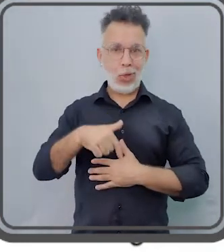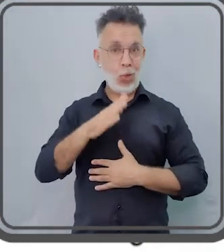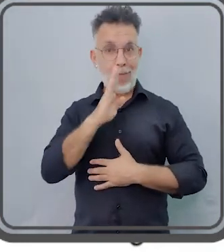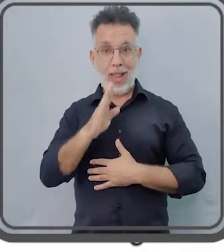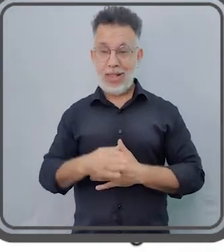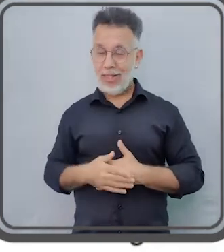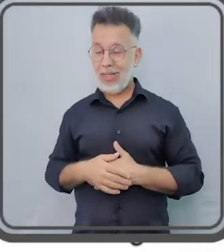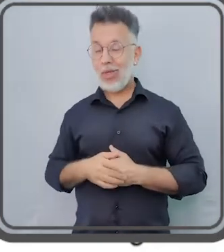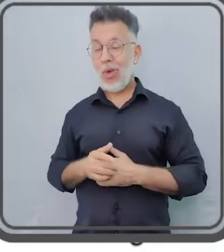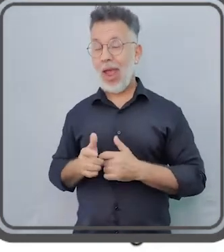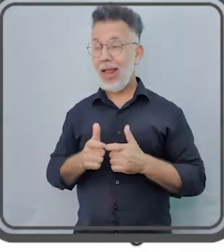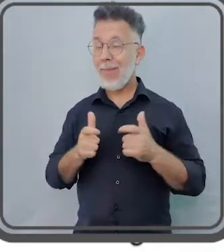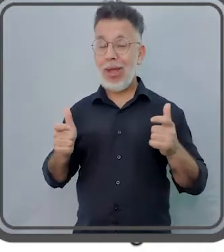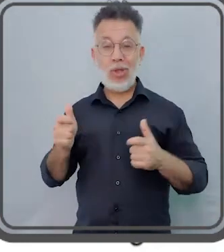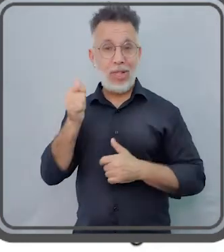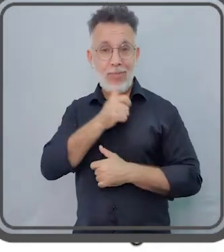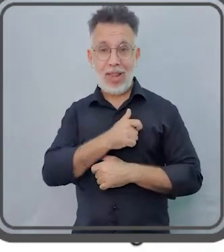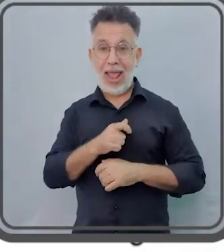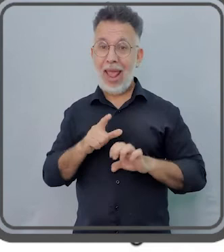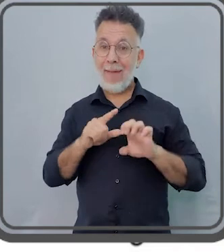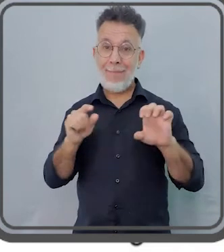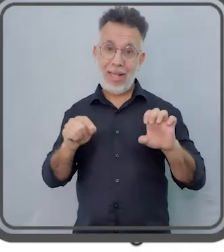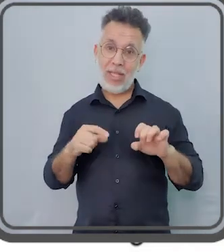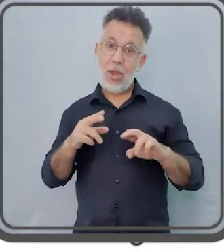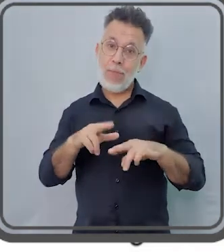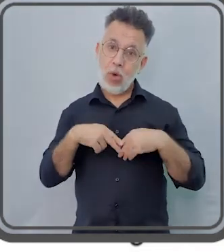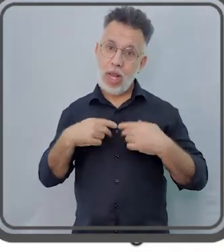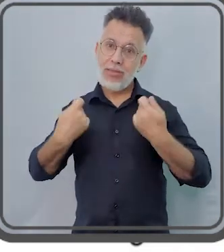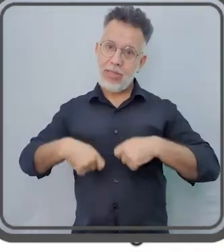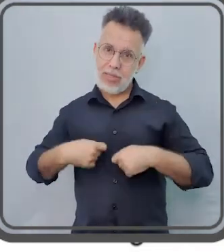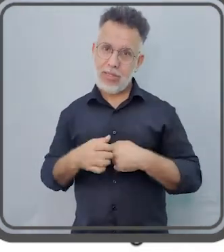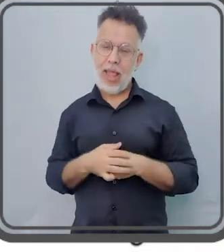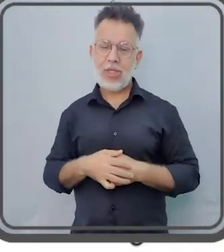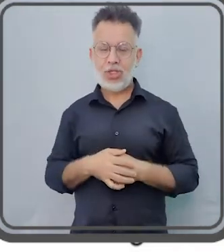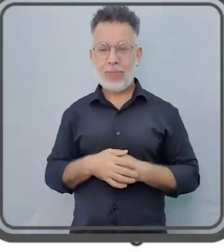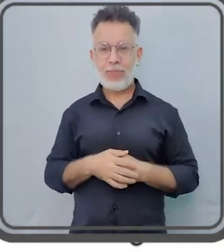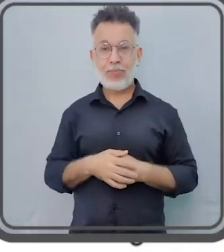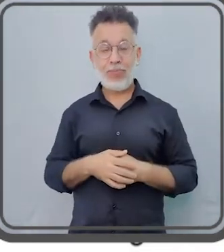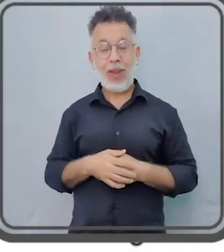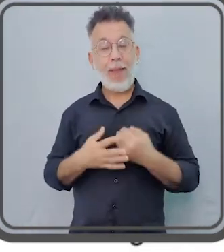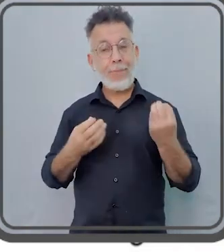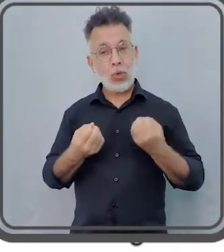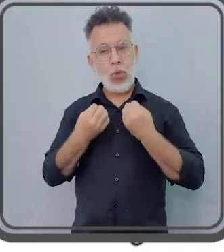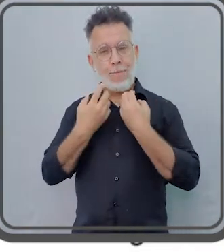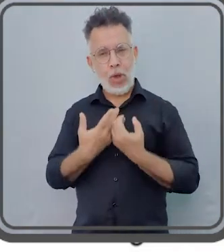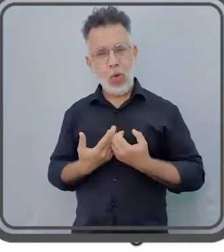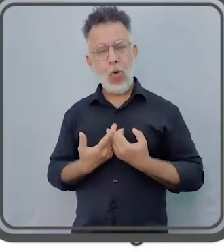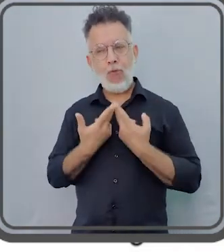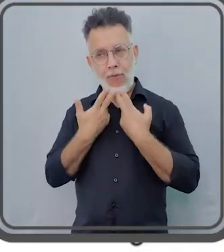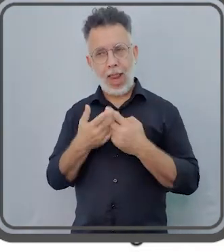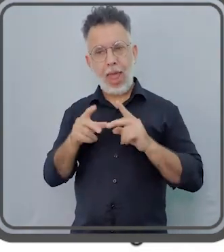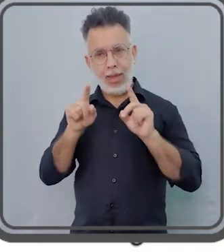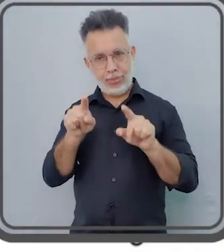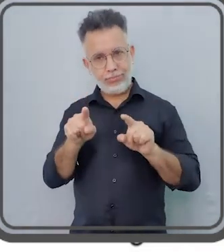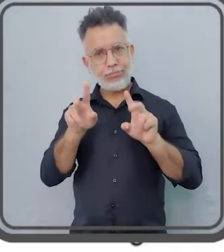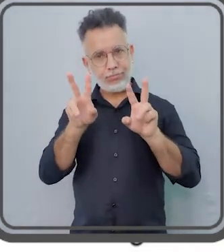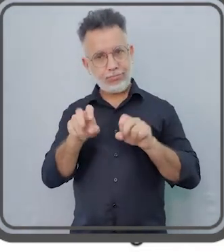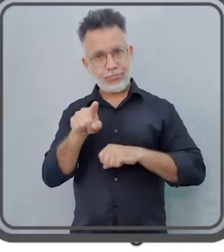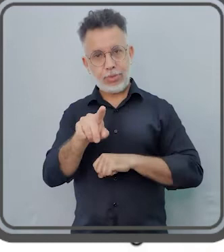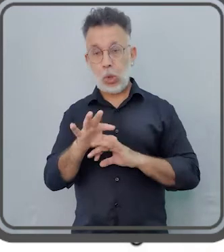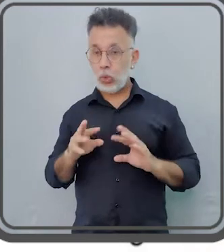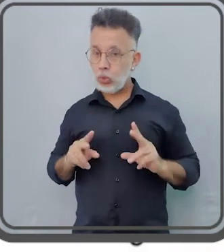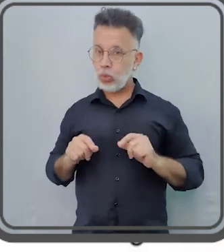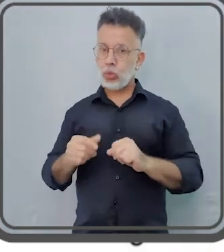mulheres empreendem por necessidade, né? Eu acho que é muito bom falar isso, assim. Com todos os meus privilégios, eu